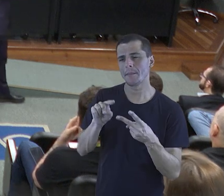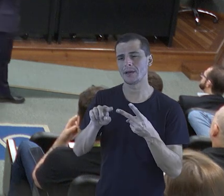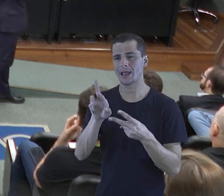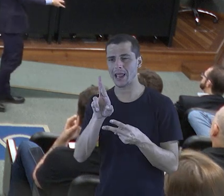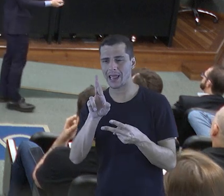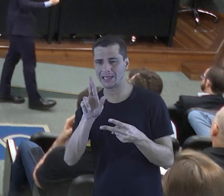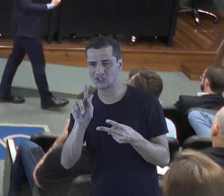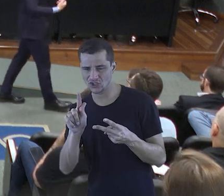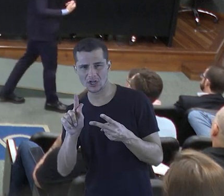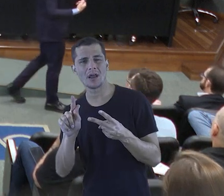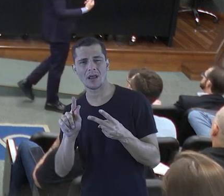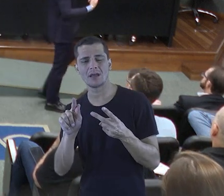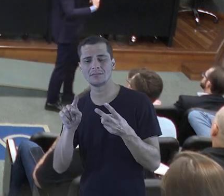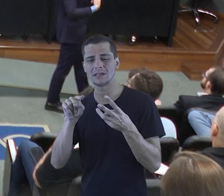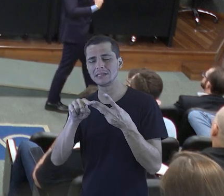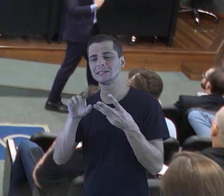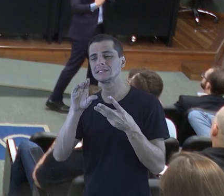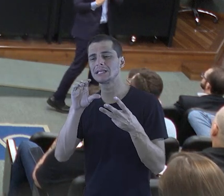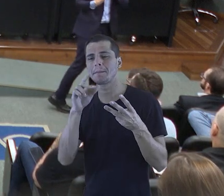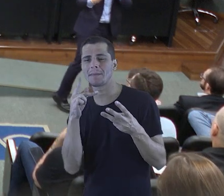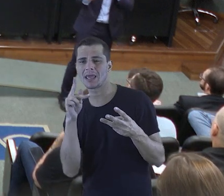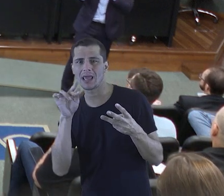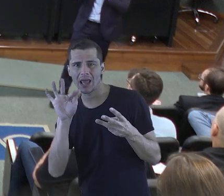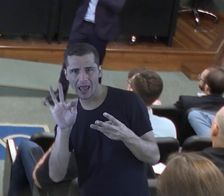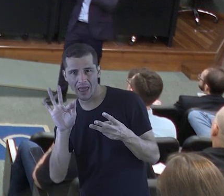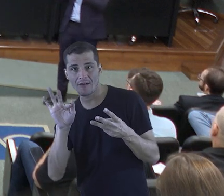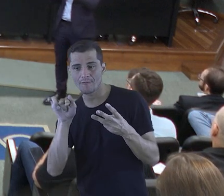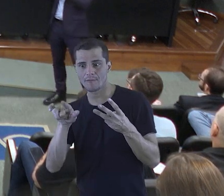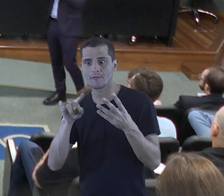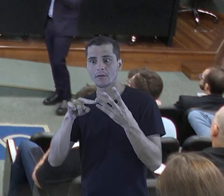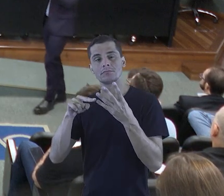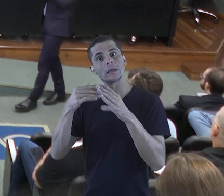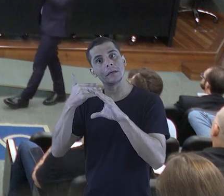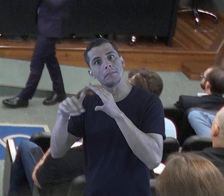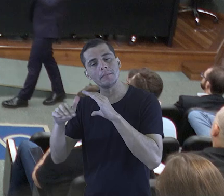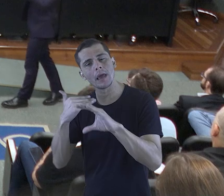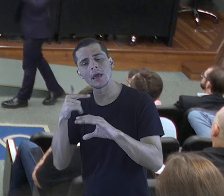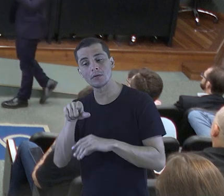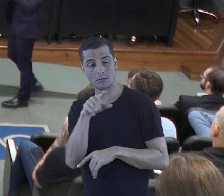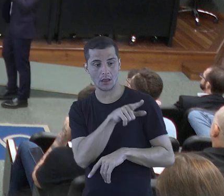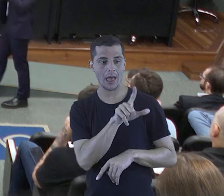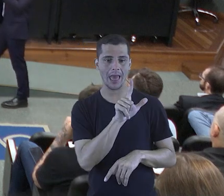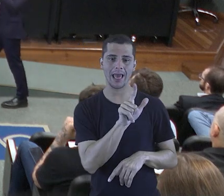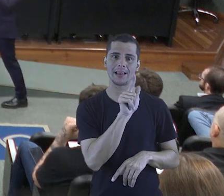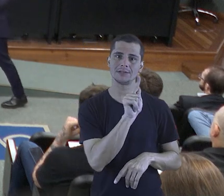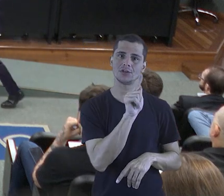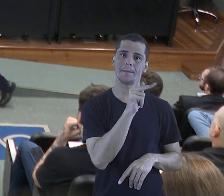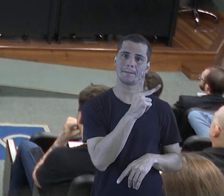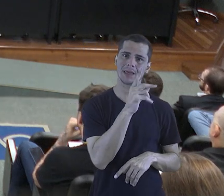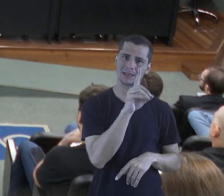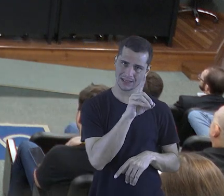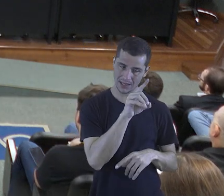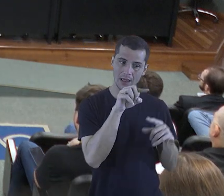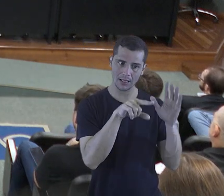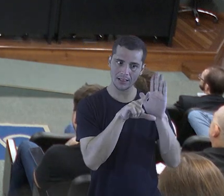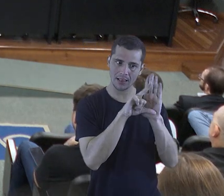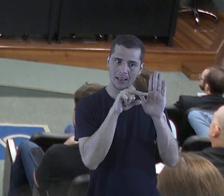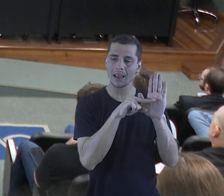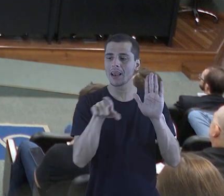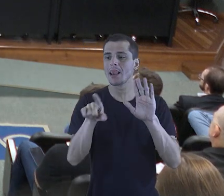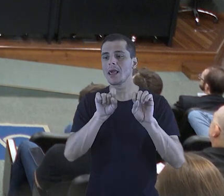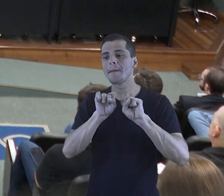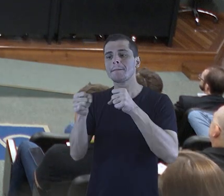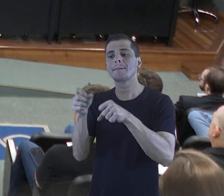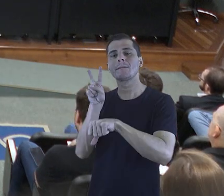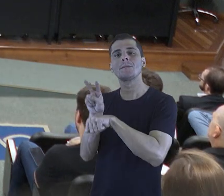diretos. Que são dados pessoais, que são vinculados à tua pessoa, mas não são teu nome, teu RG, teu CPF, teu e-mail.